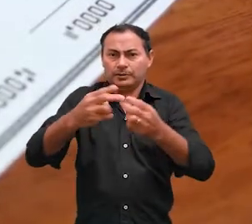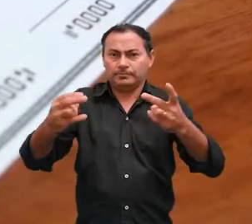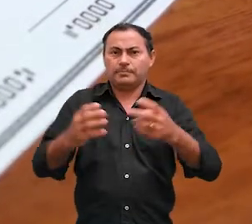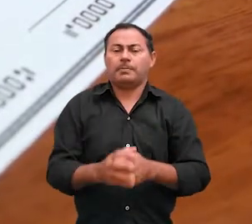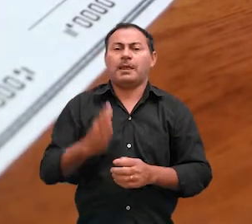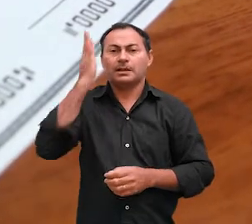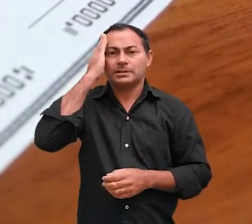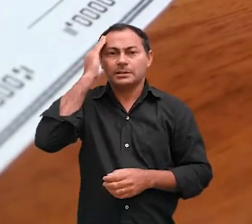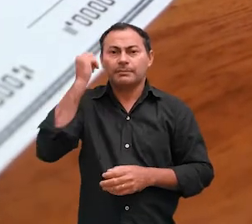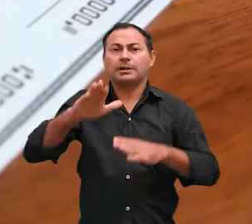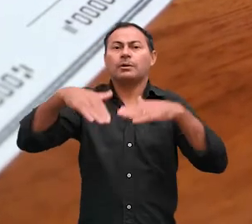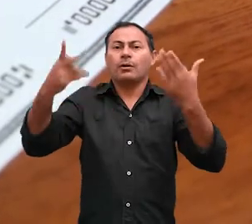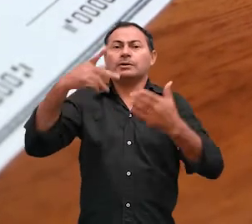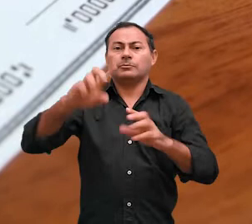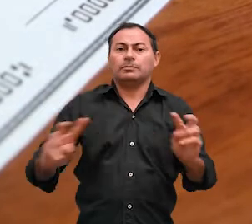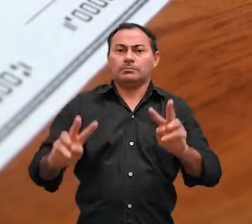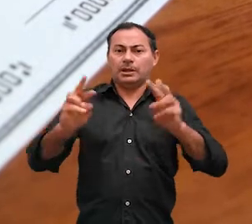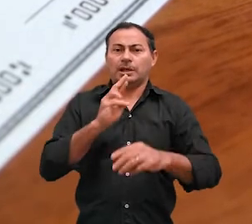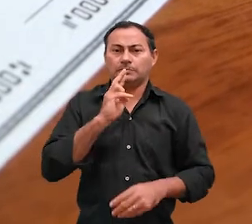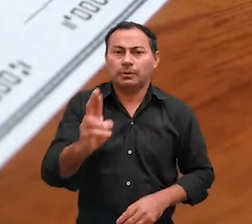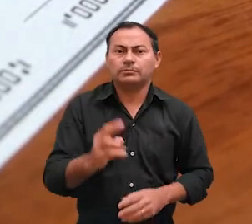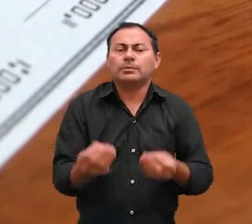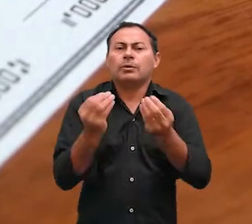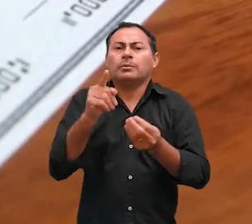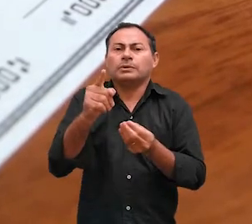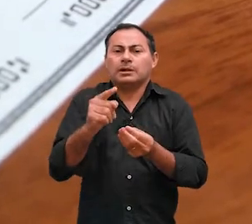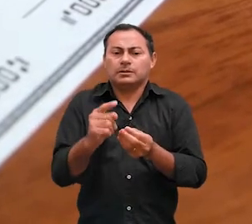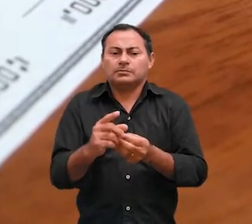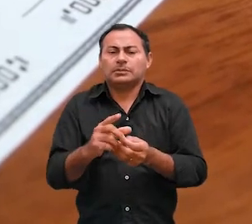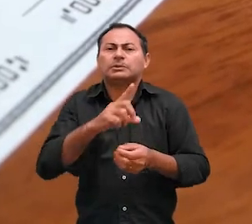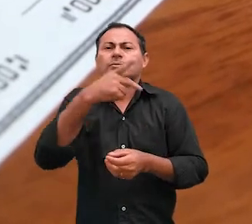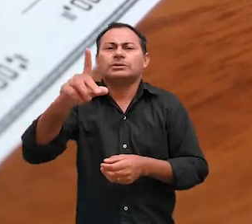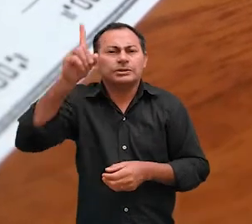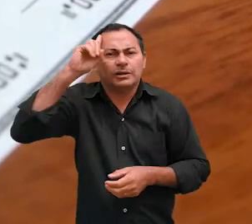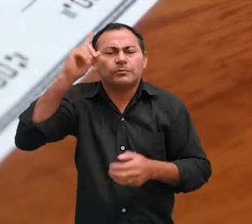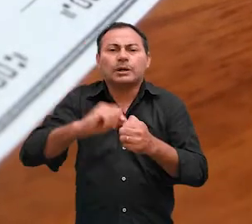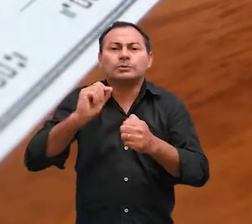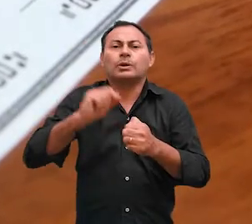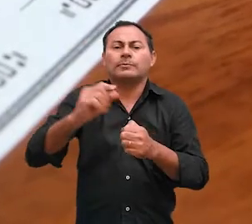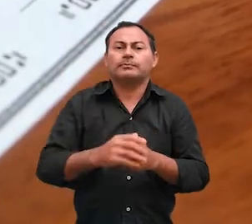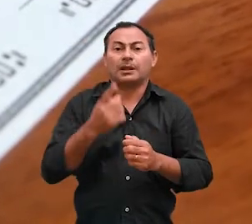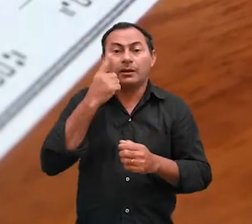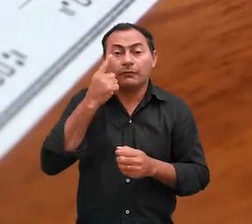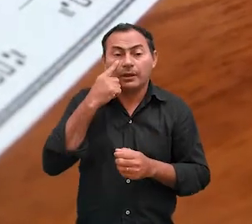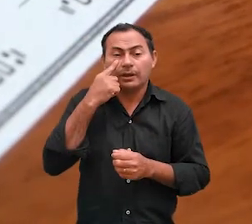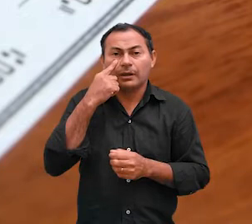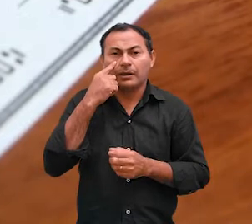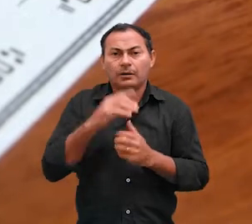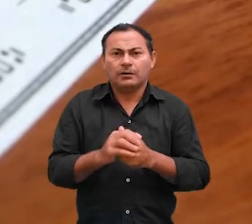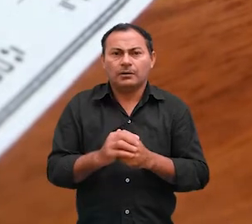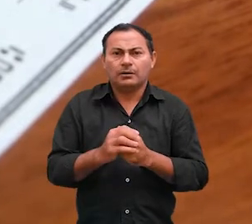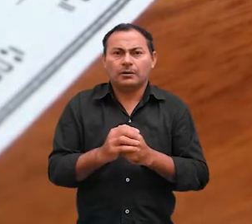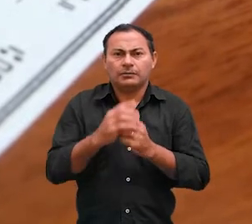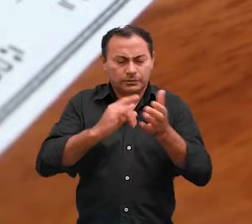algumas delas para saber quais são os seus valores da responda com que você se ocupa durante o dia deixe-me ver o